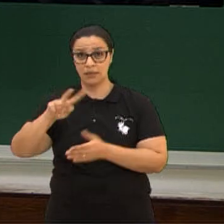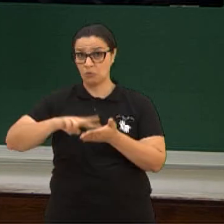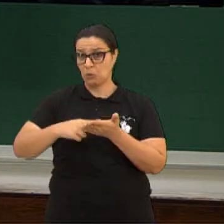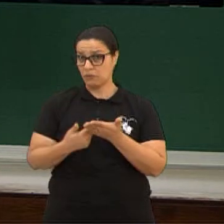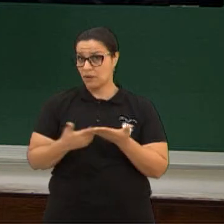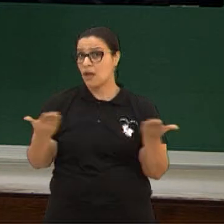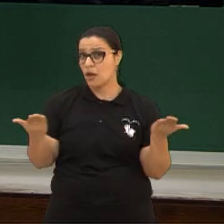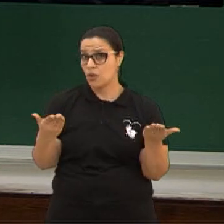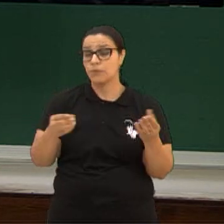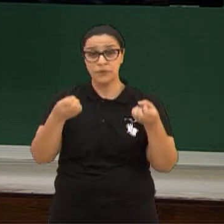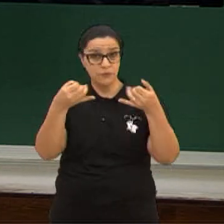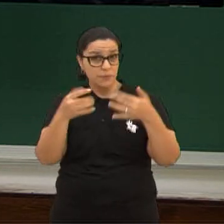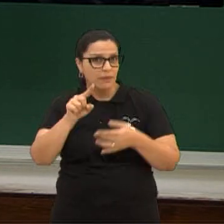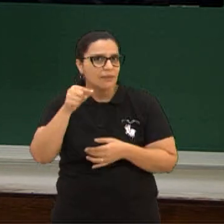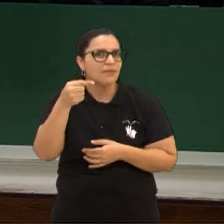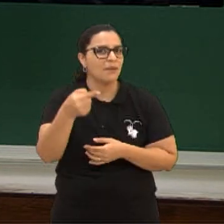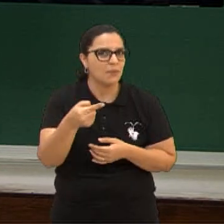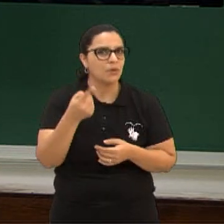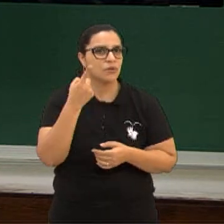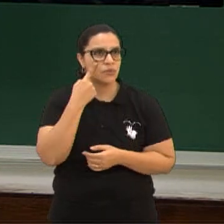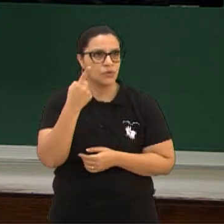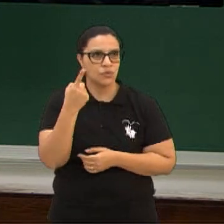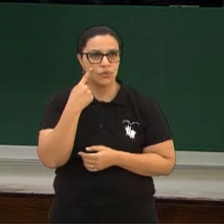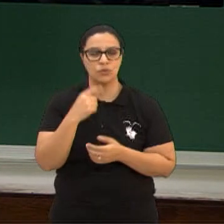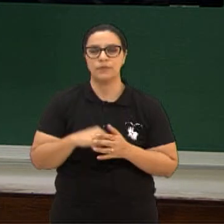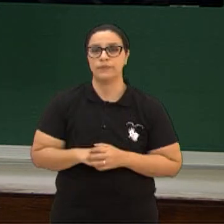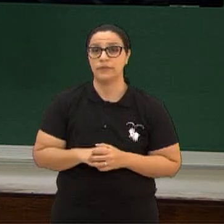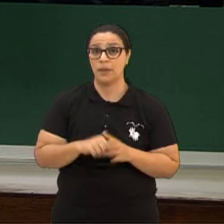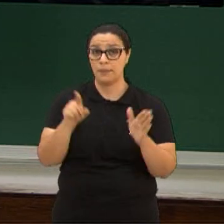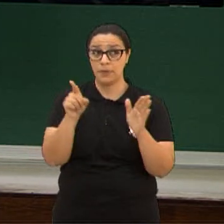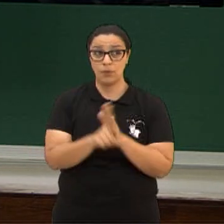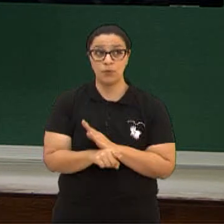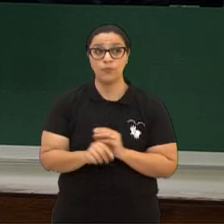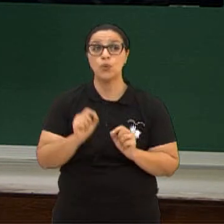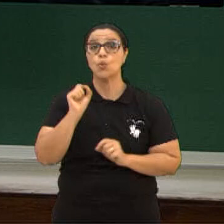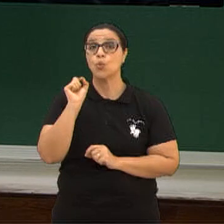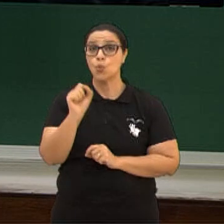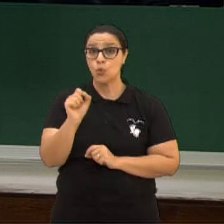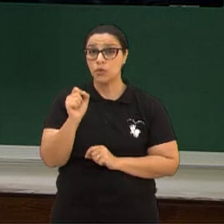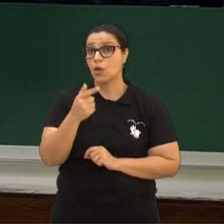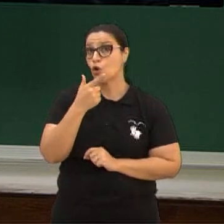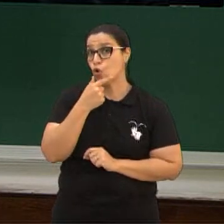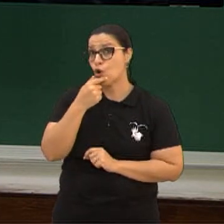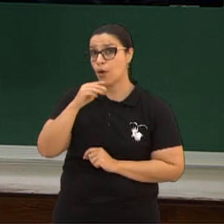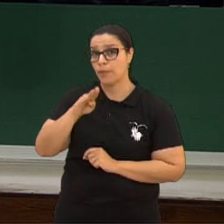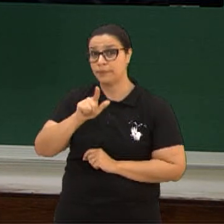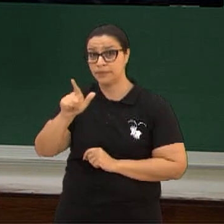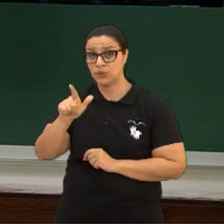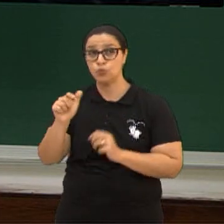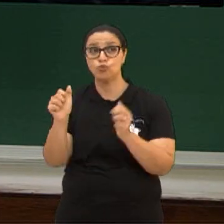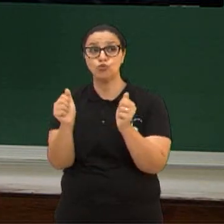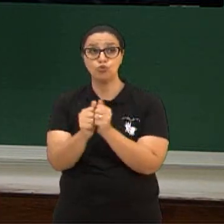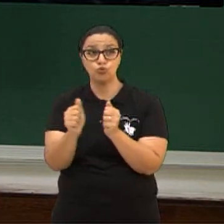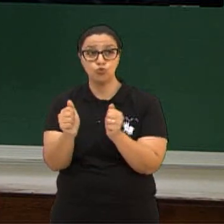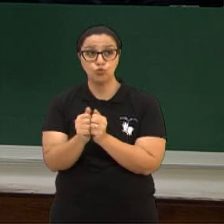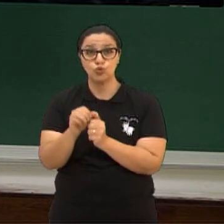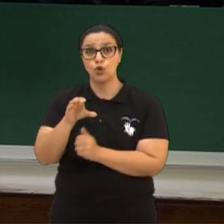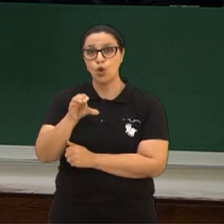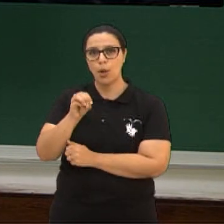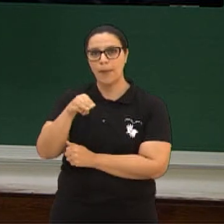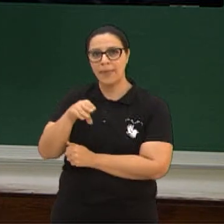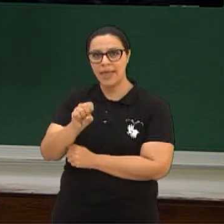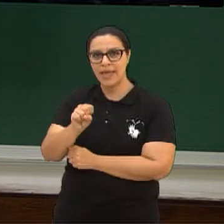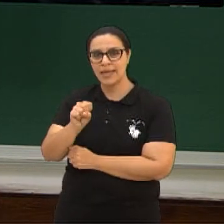agora, mas eu vou explicar daqui a pouco. A pergunta é, o que o Bill Haley e os seus cometas